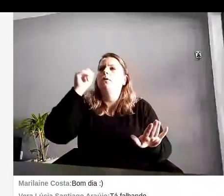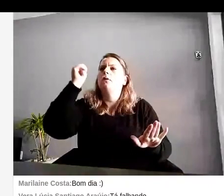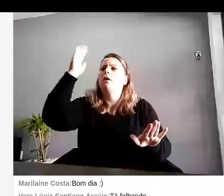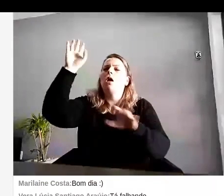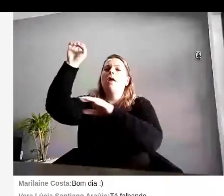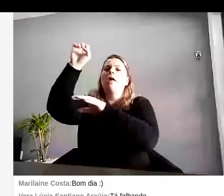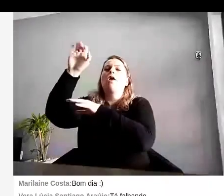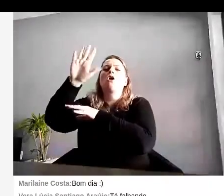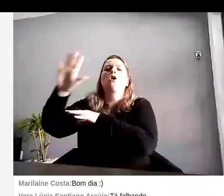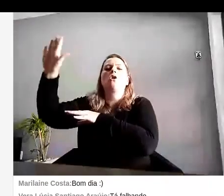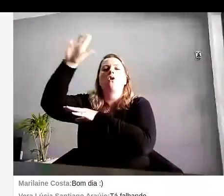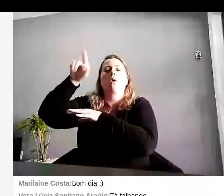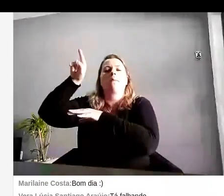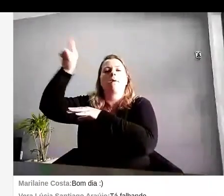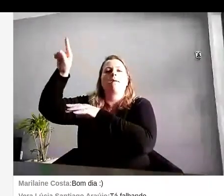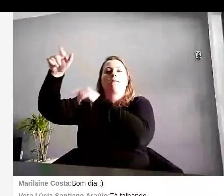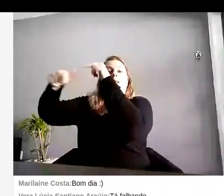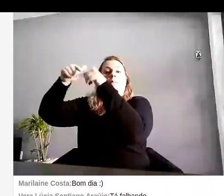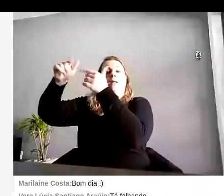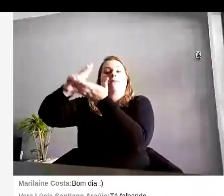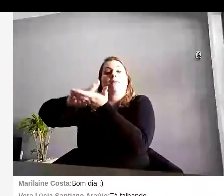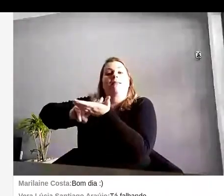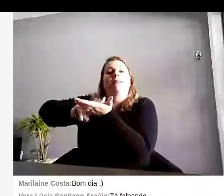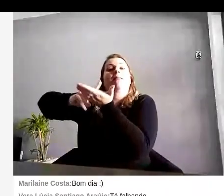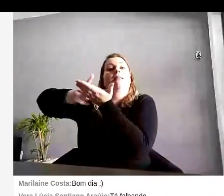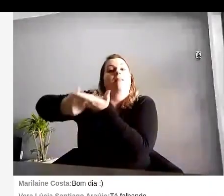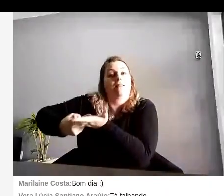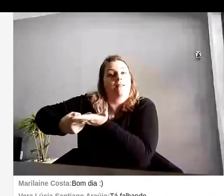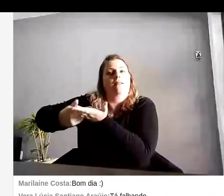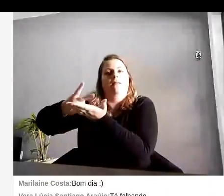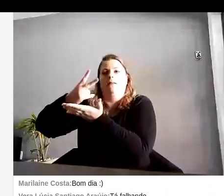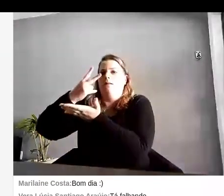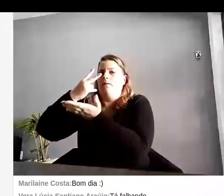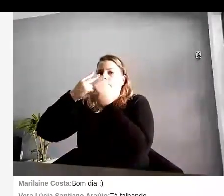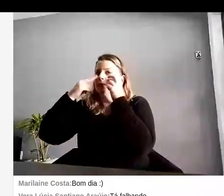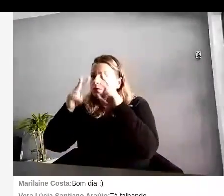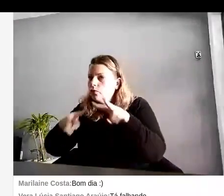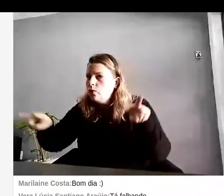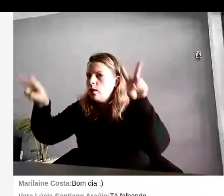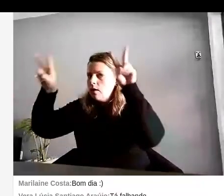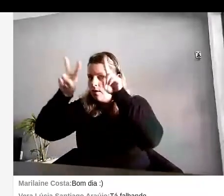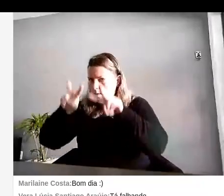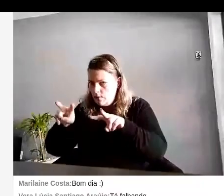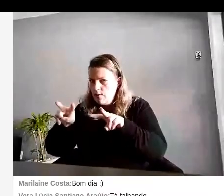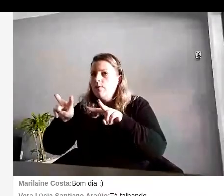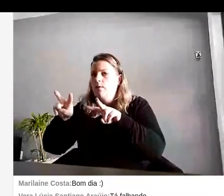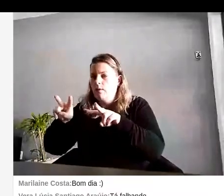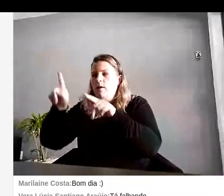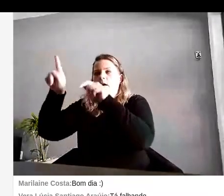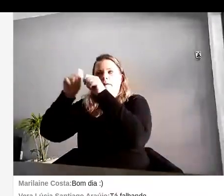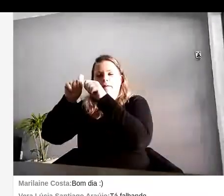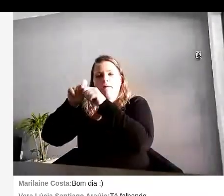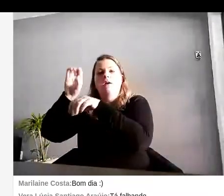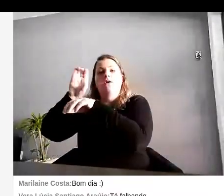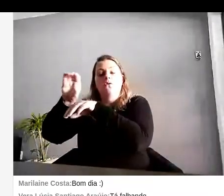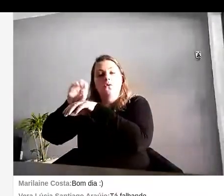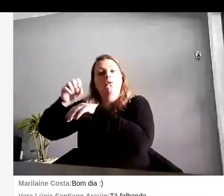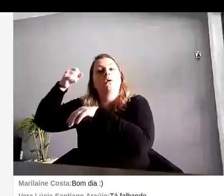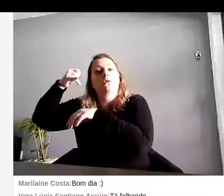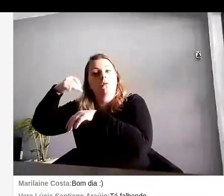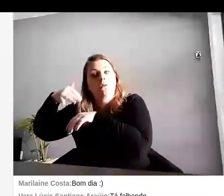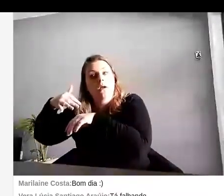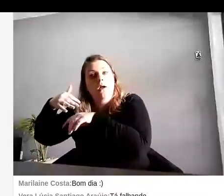trabalhavam com tradução visual e que tinham disciplinas ou faziam cursos de audiodescrição,